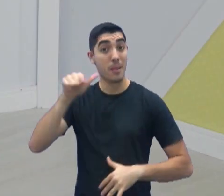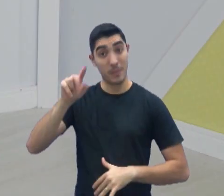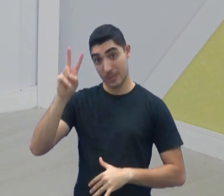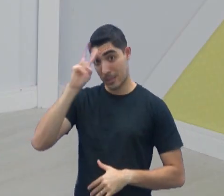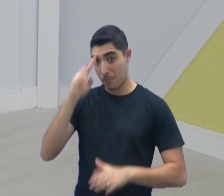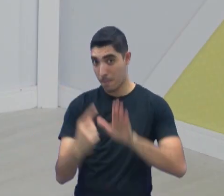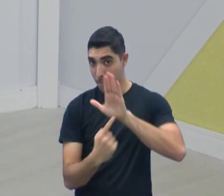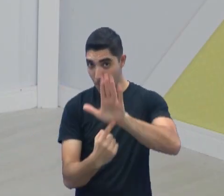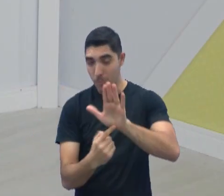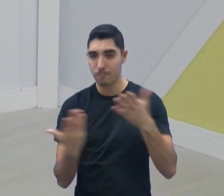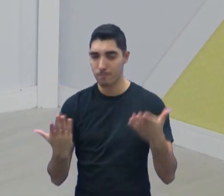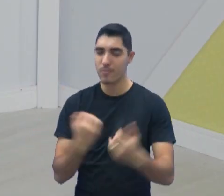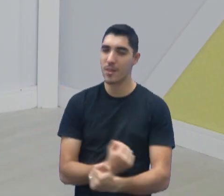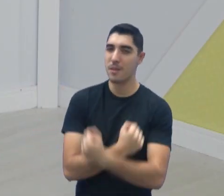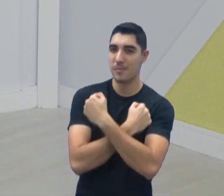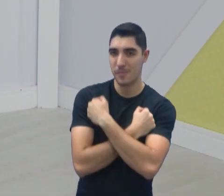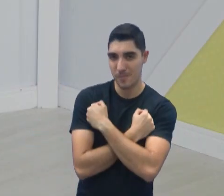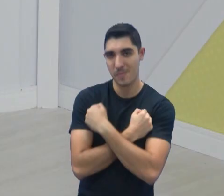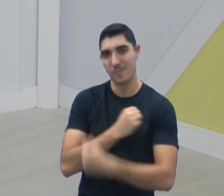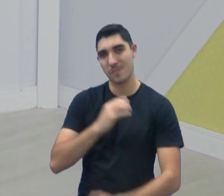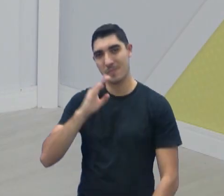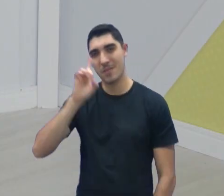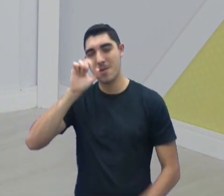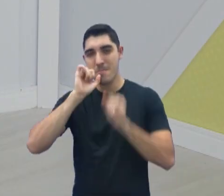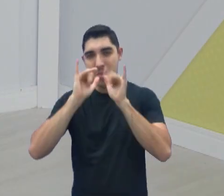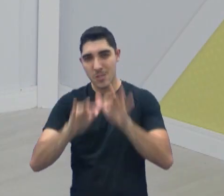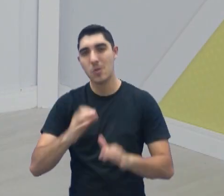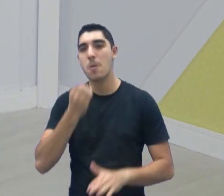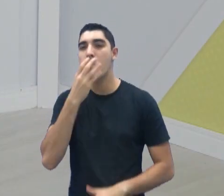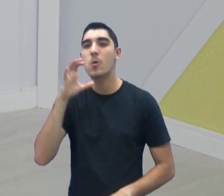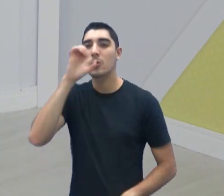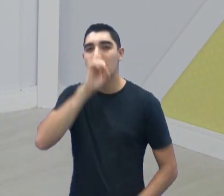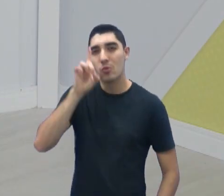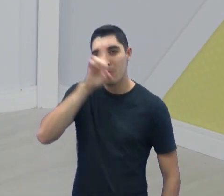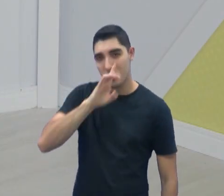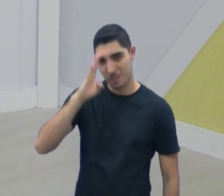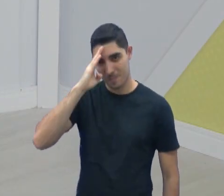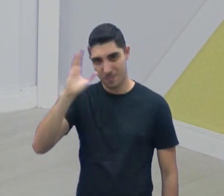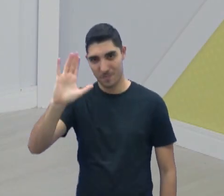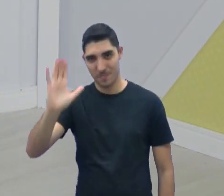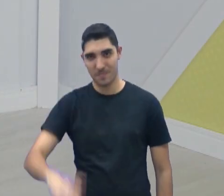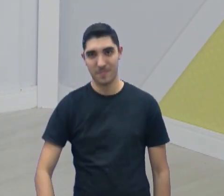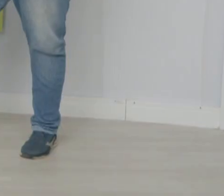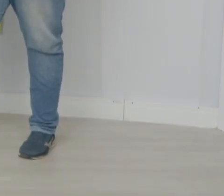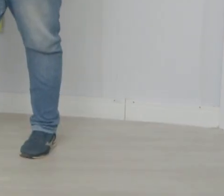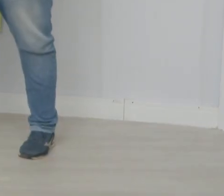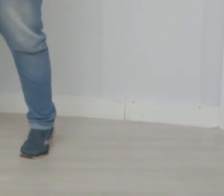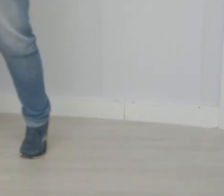segunda-feira. De minha parte, grande abraço, fique com Deus, ótimo final de semana, até segunda. Tchau, tchau.